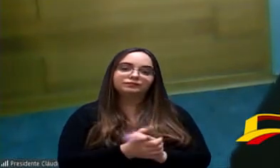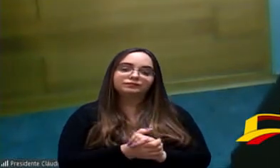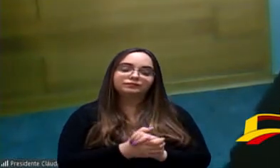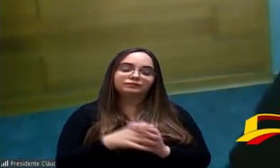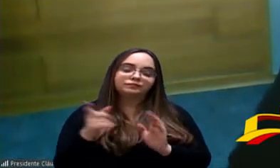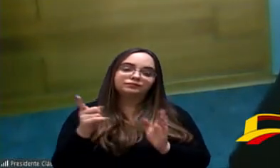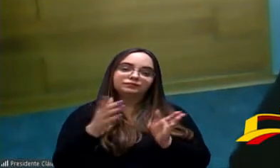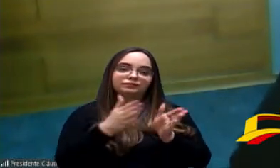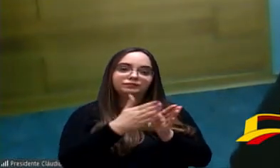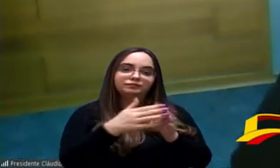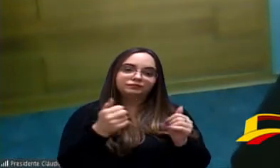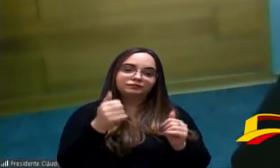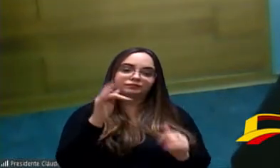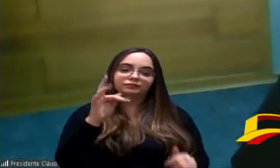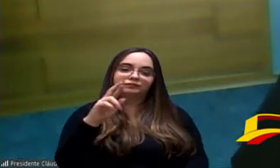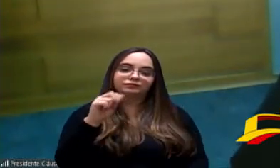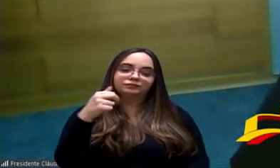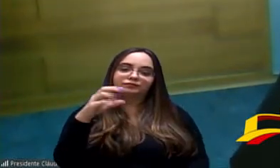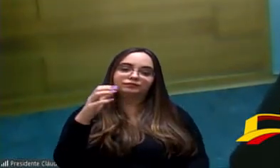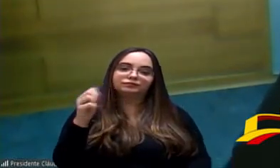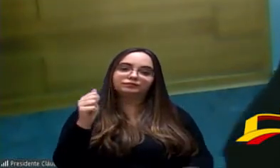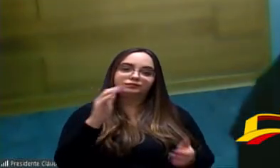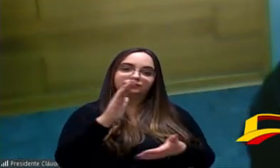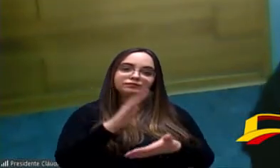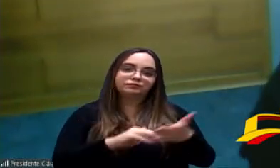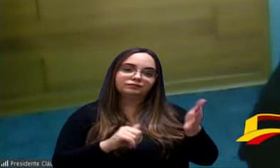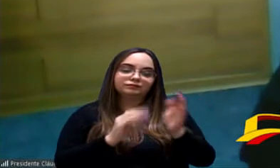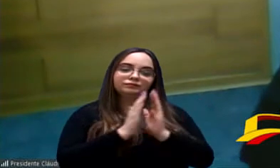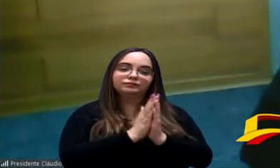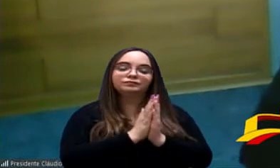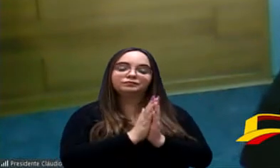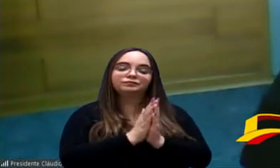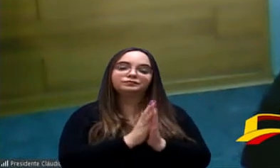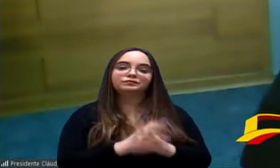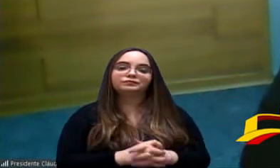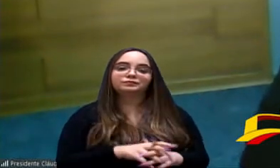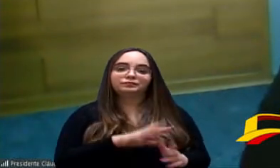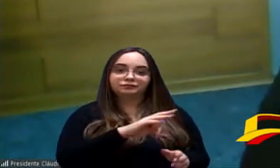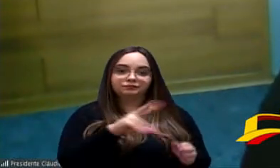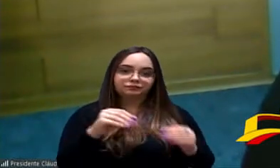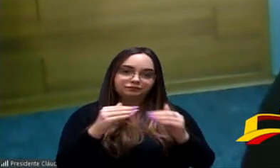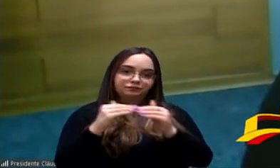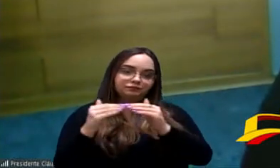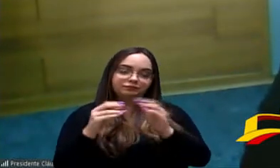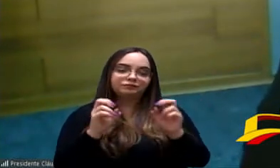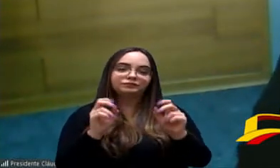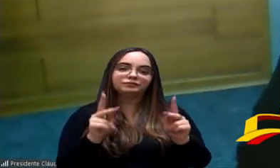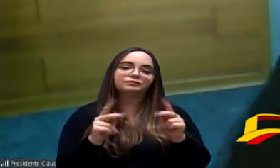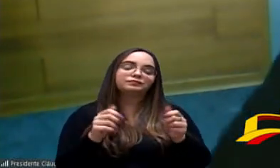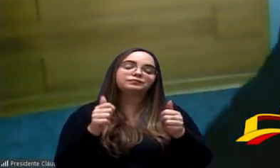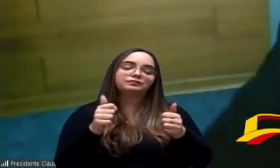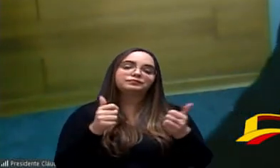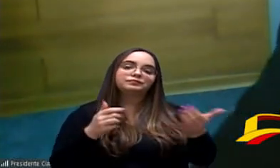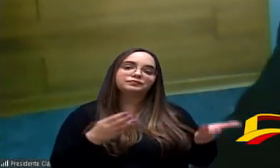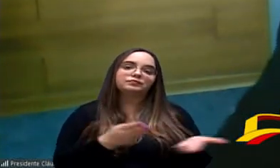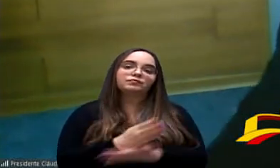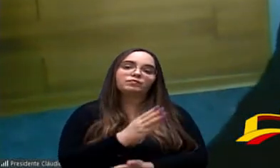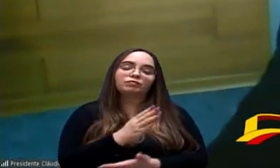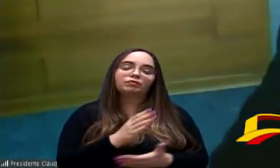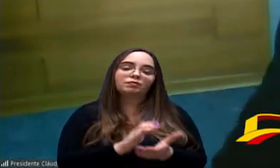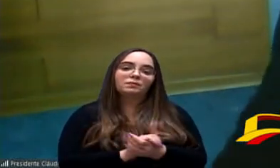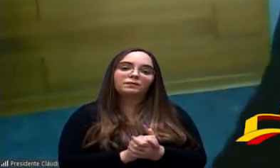vereador Francisco França, a dispensa da leitura. Eu coloco em votação, os vereadores concordam, permanece como estão. Aprovado.